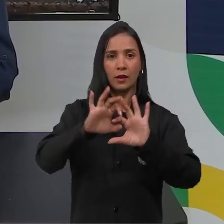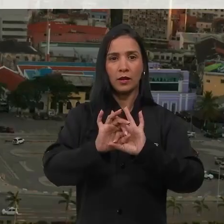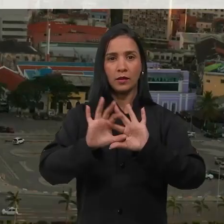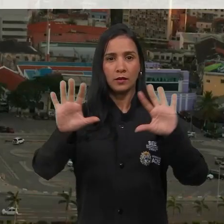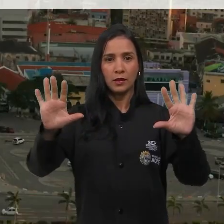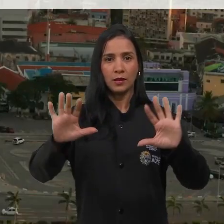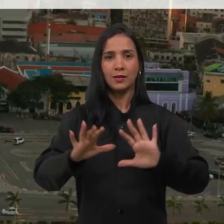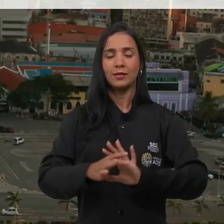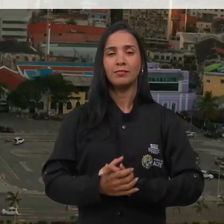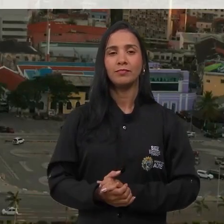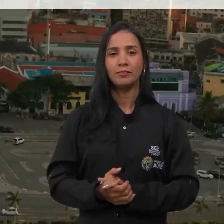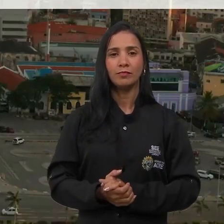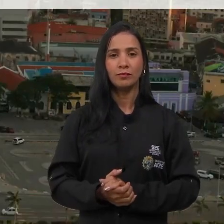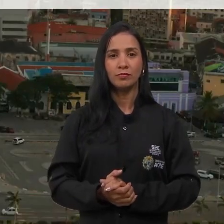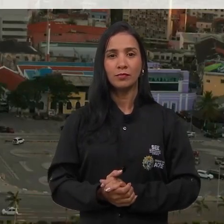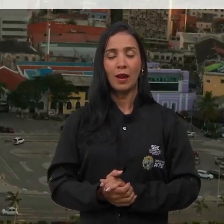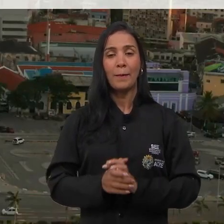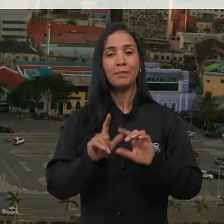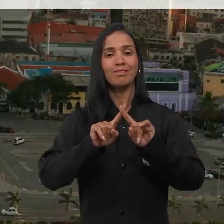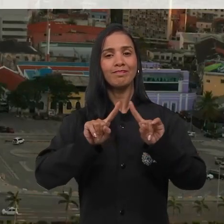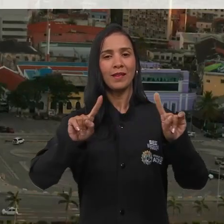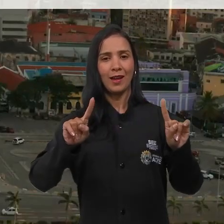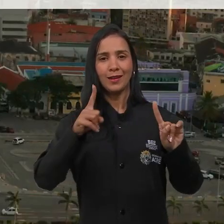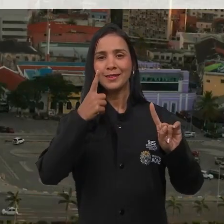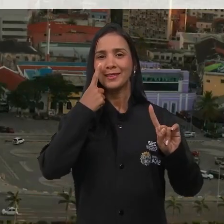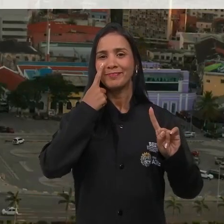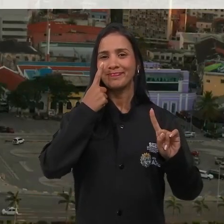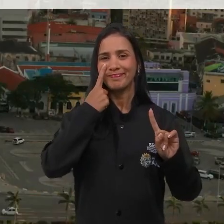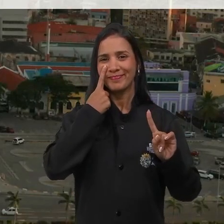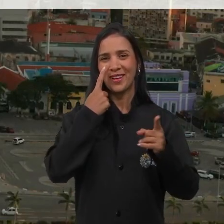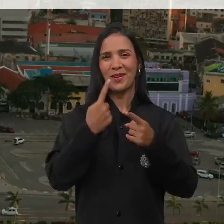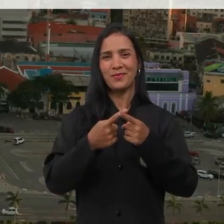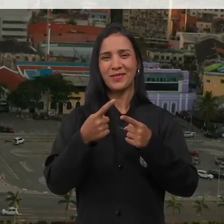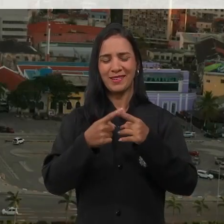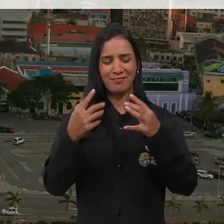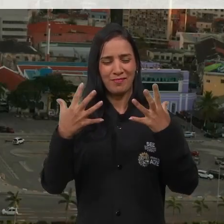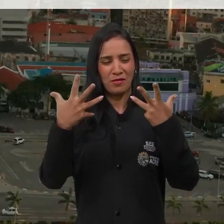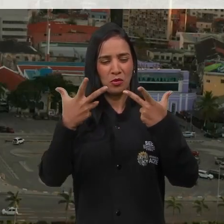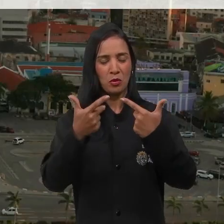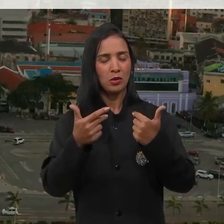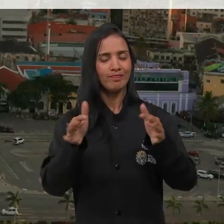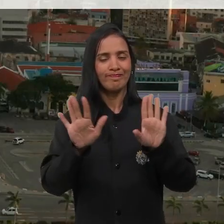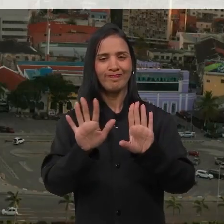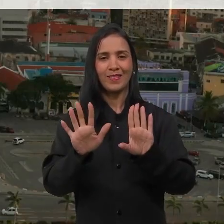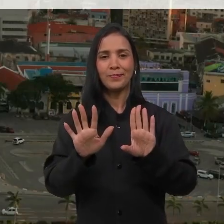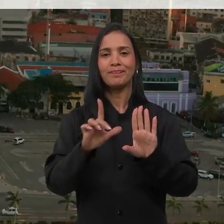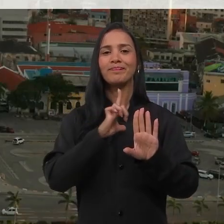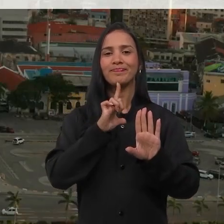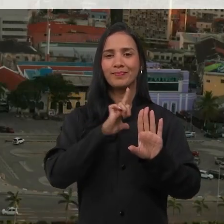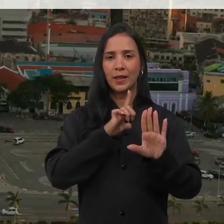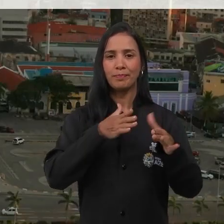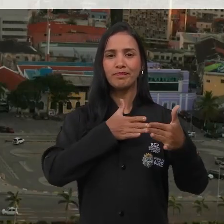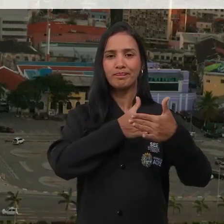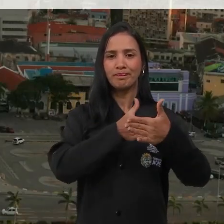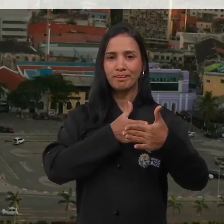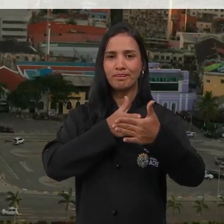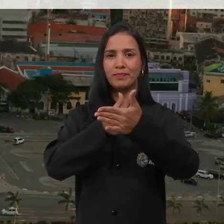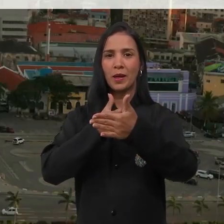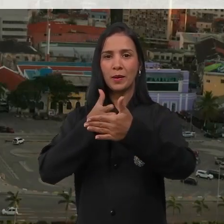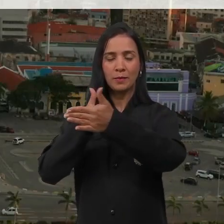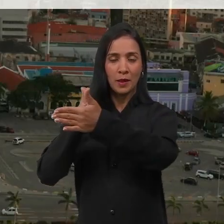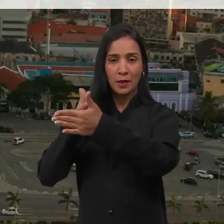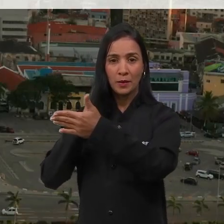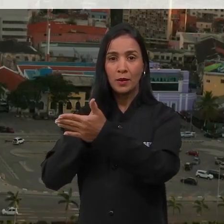africana. Bem, contudo, né, nem tudo são flores, desafios persistem. Quais são